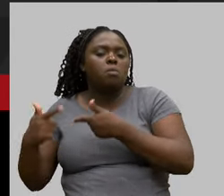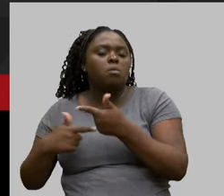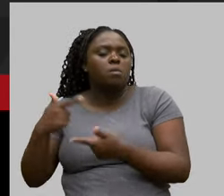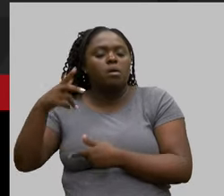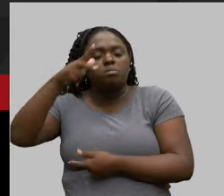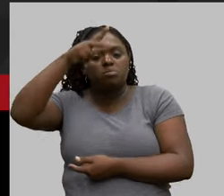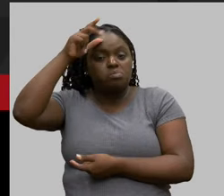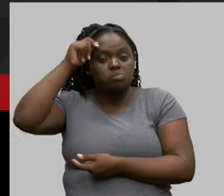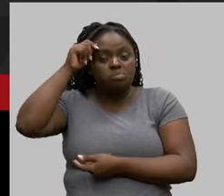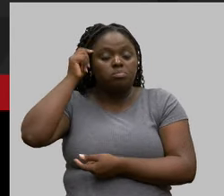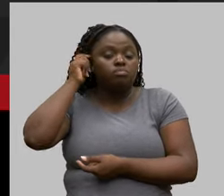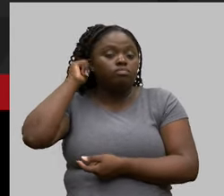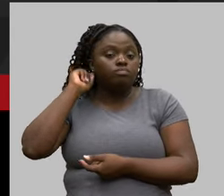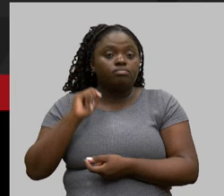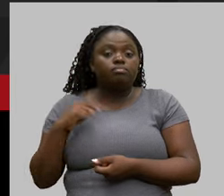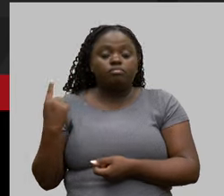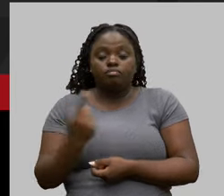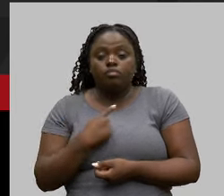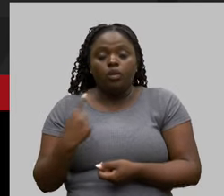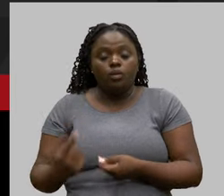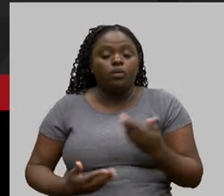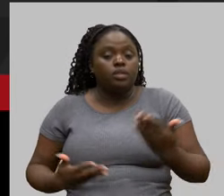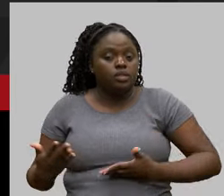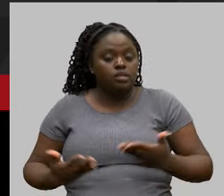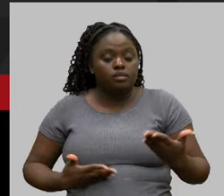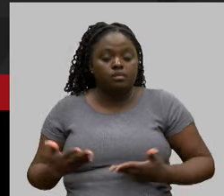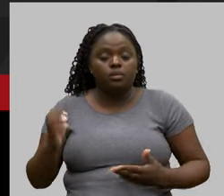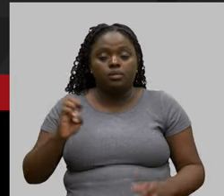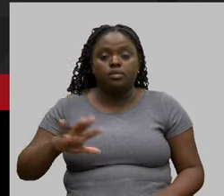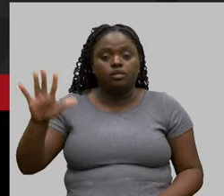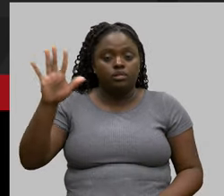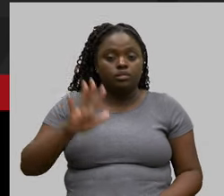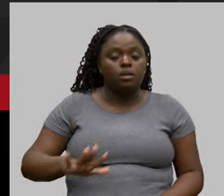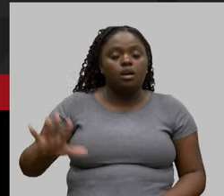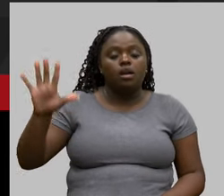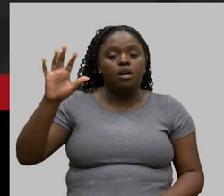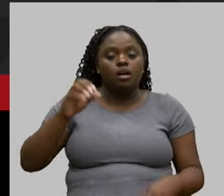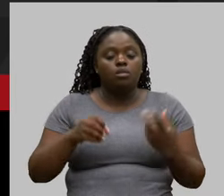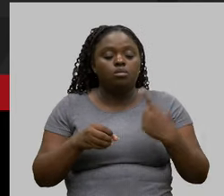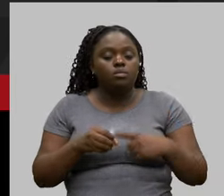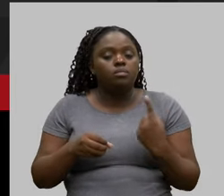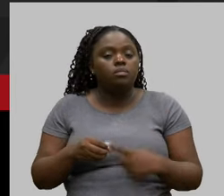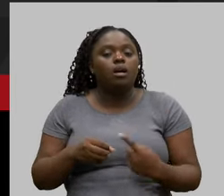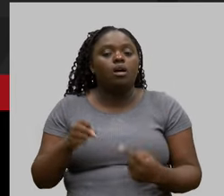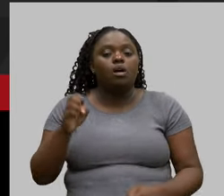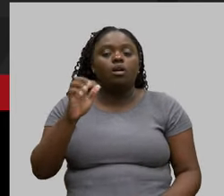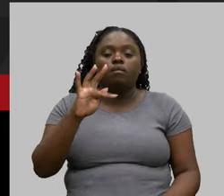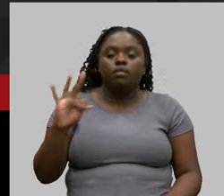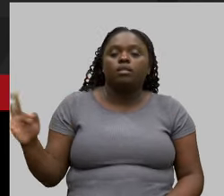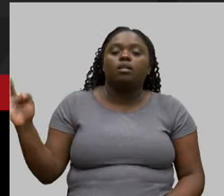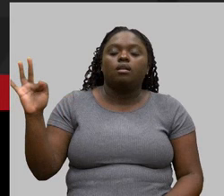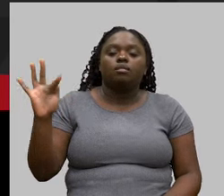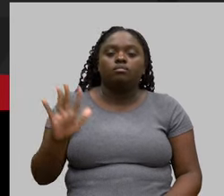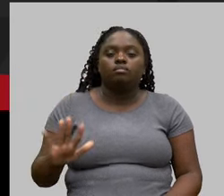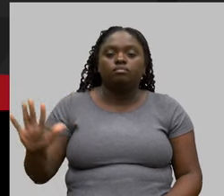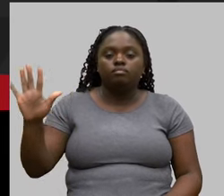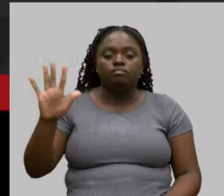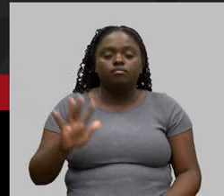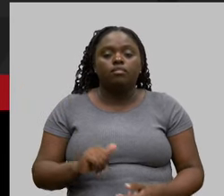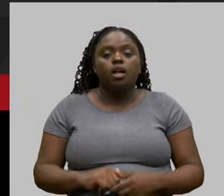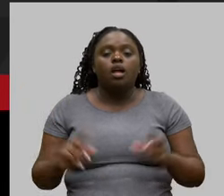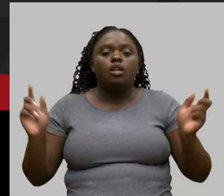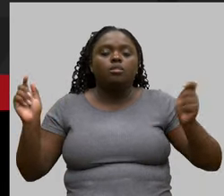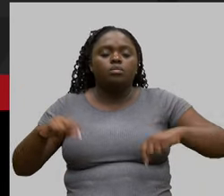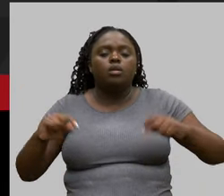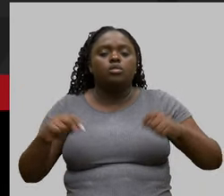próprio seja o noss servidores públicos estaduais municipais ou federais vinculados a regime próprio sejam as os próprios